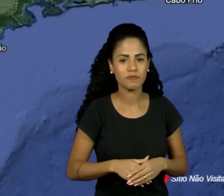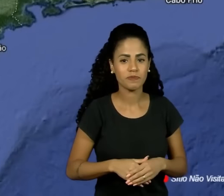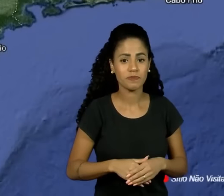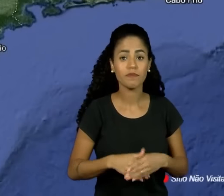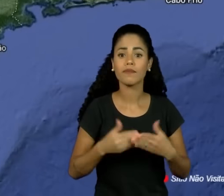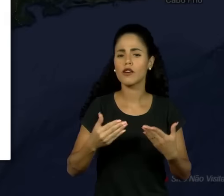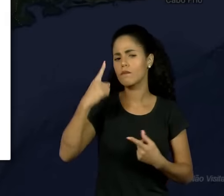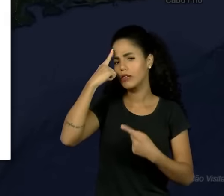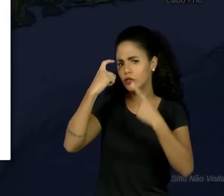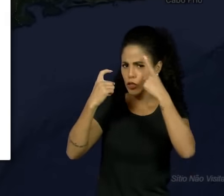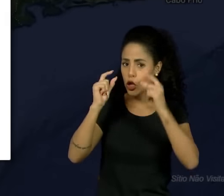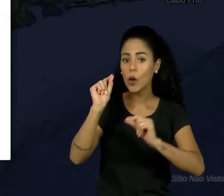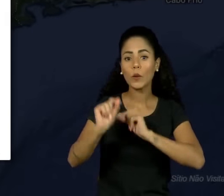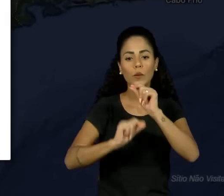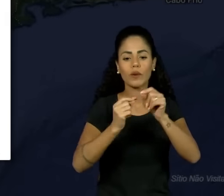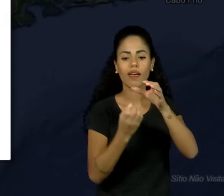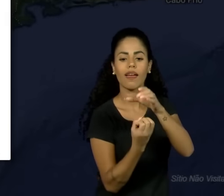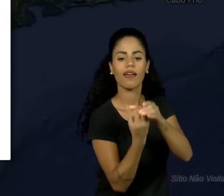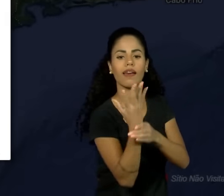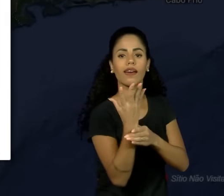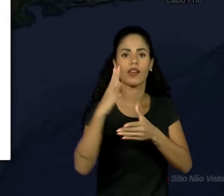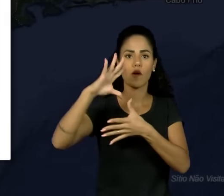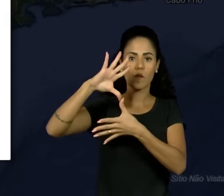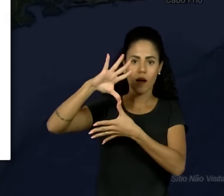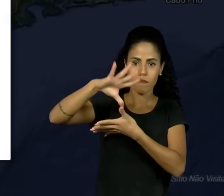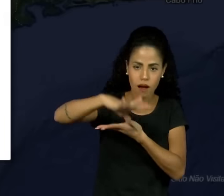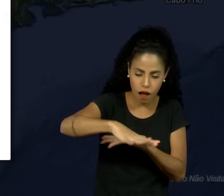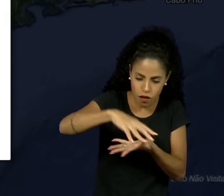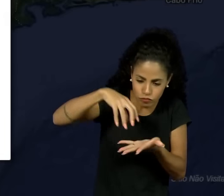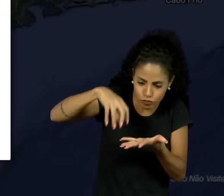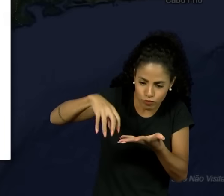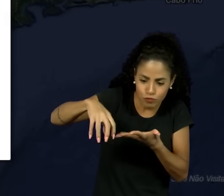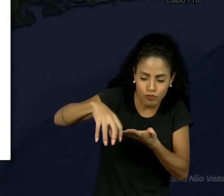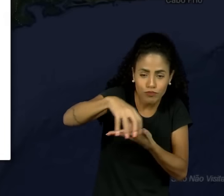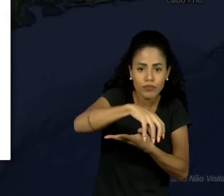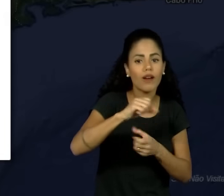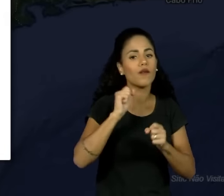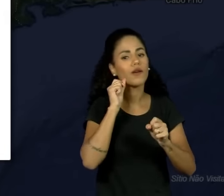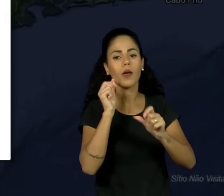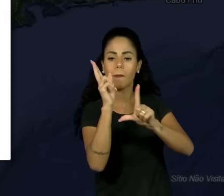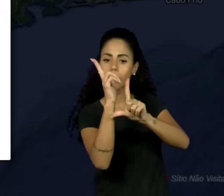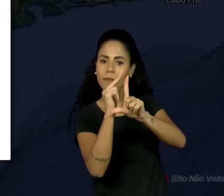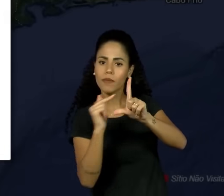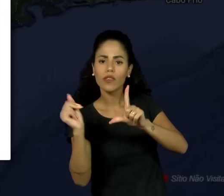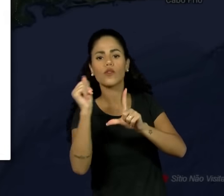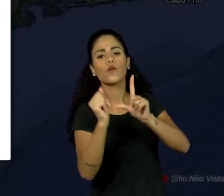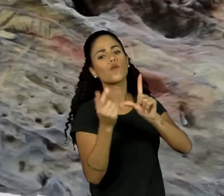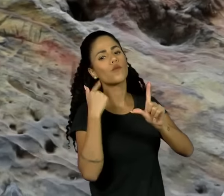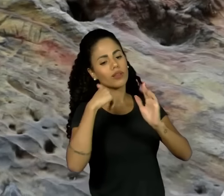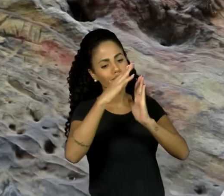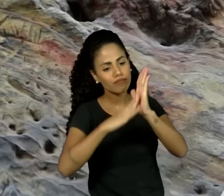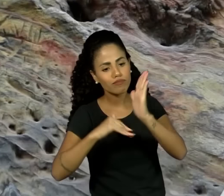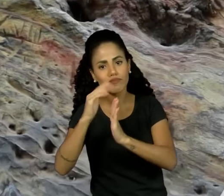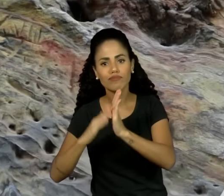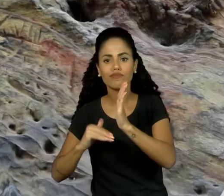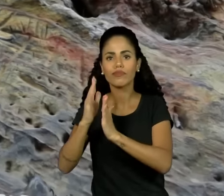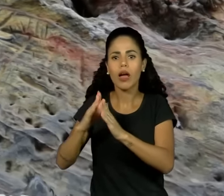A ideia levou à criação de um mapa interativo que reúne pinturas, gravuras, fotografias e